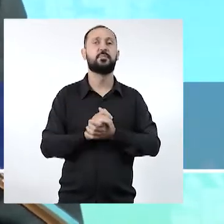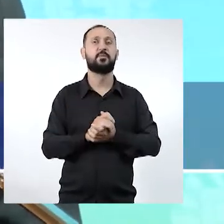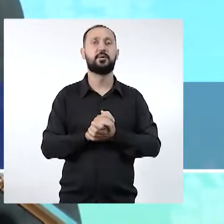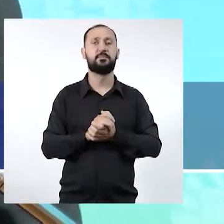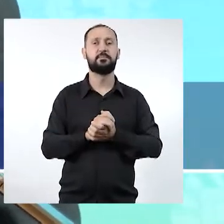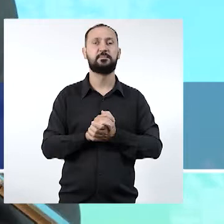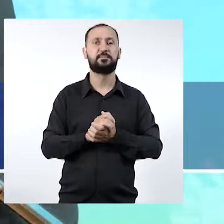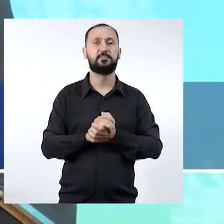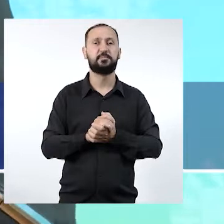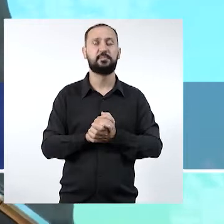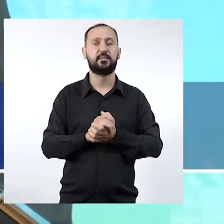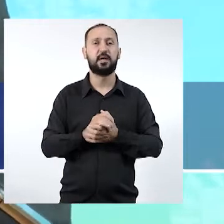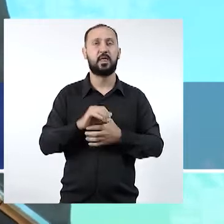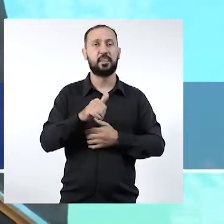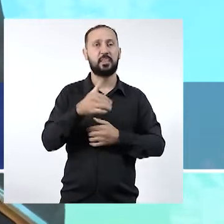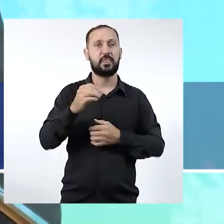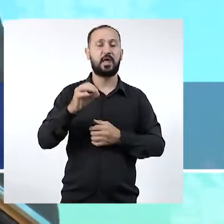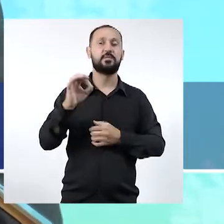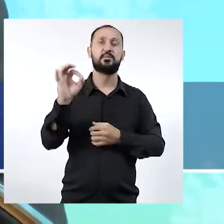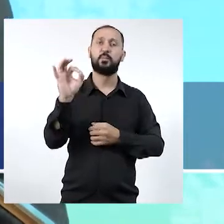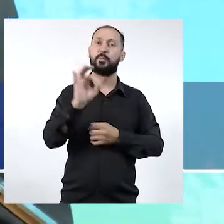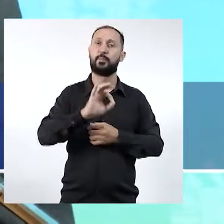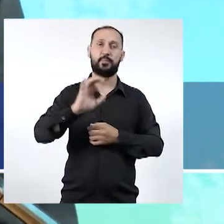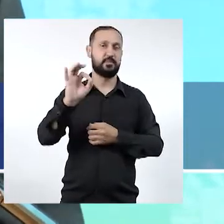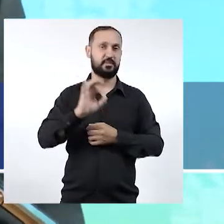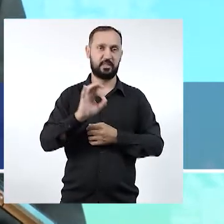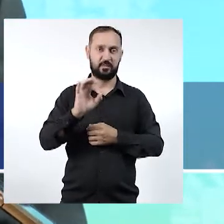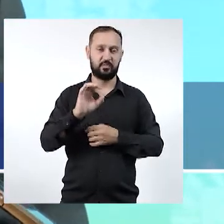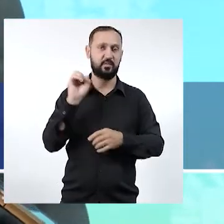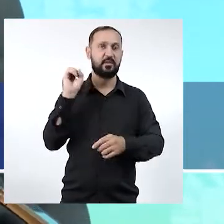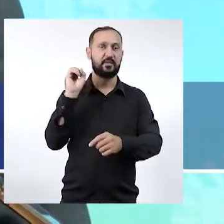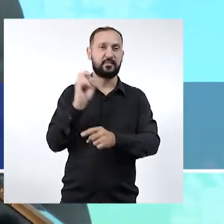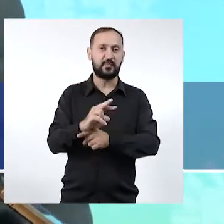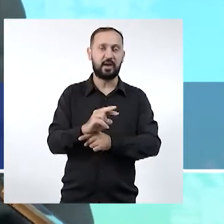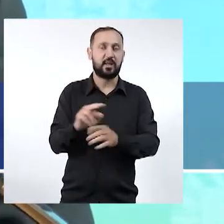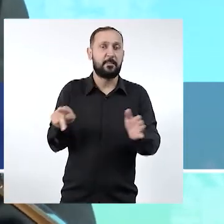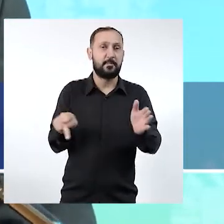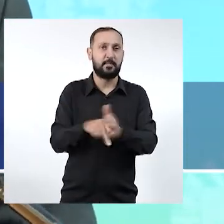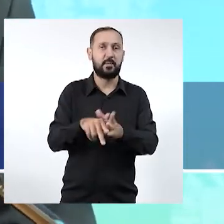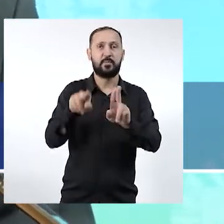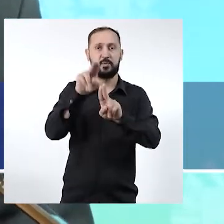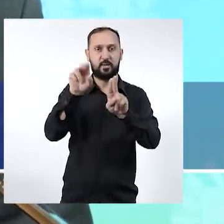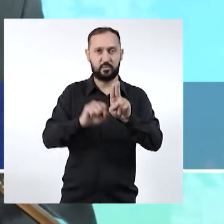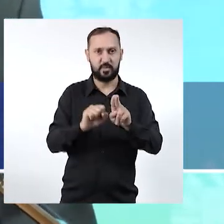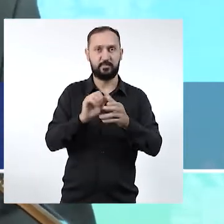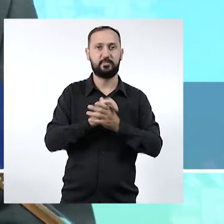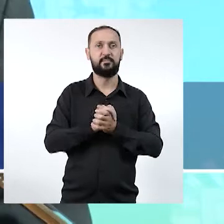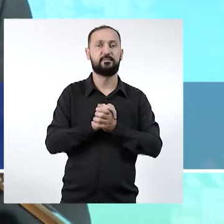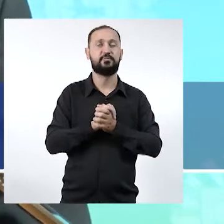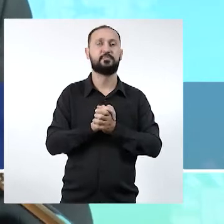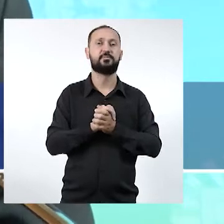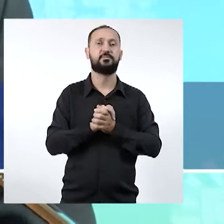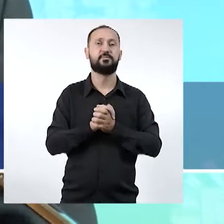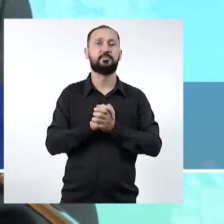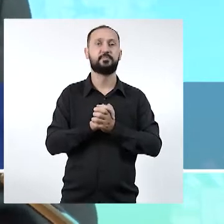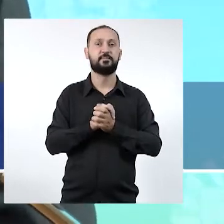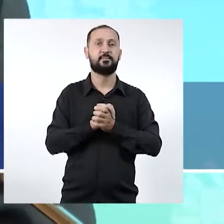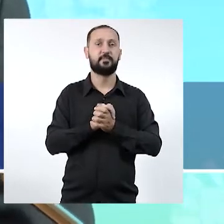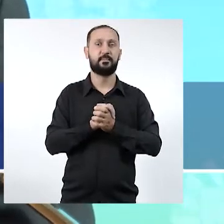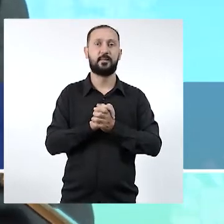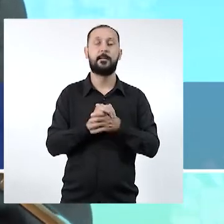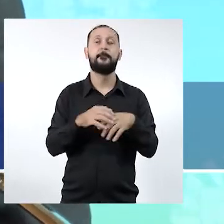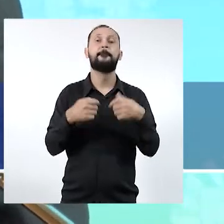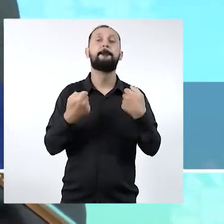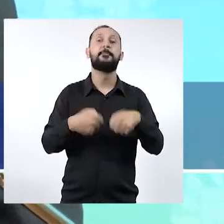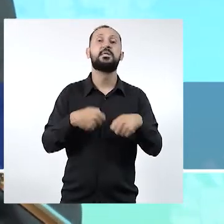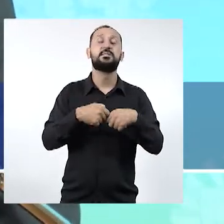emenda justamente nisso, designando 10% das cotas da nossa UEMS, da Universidade